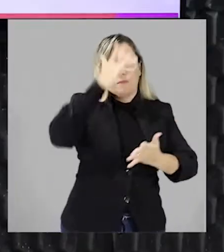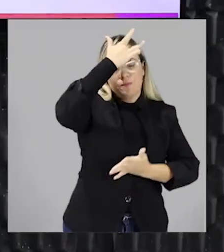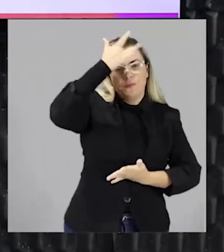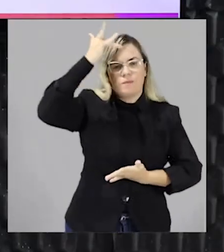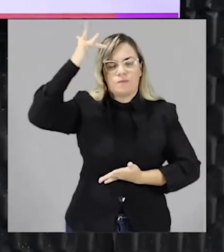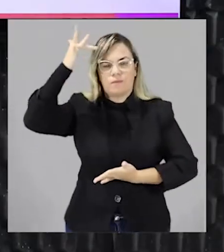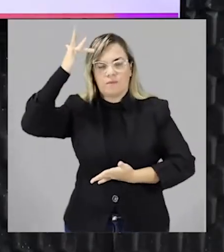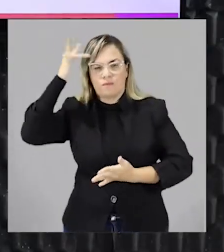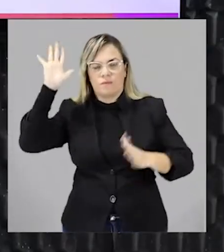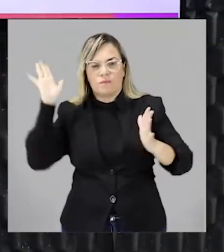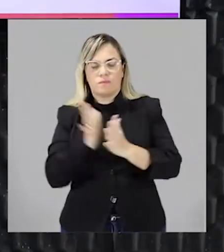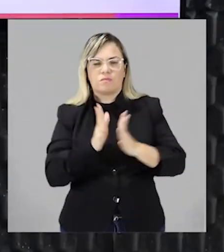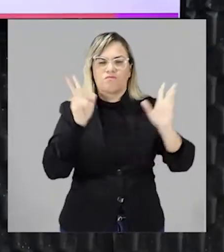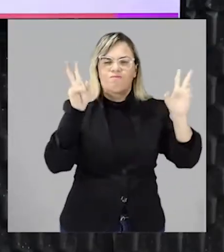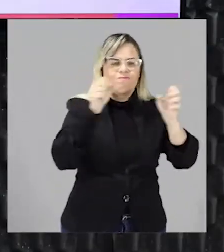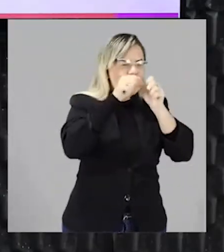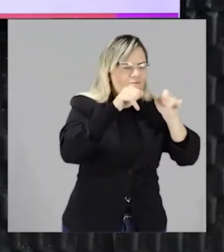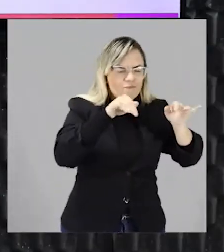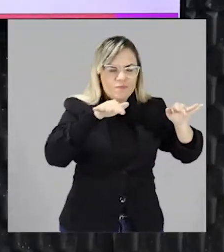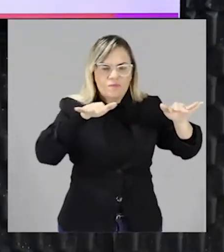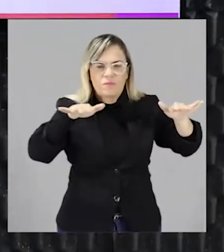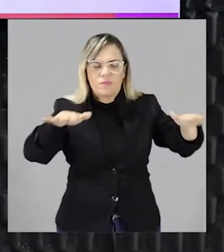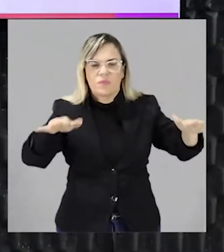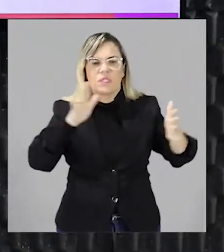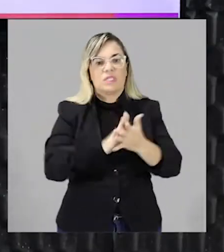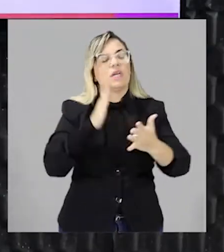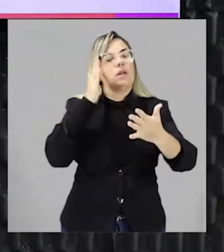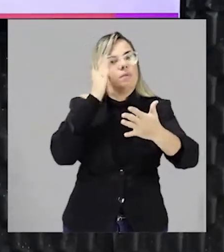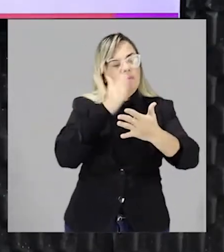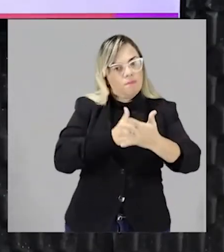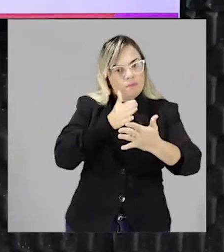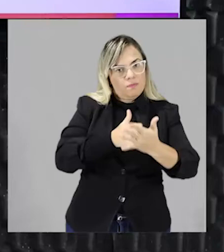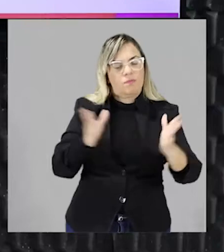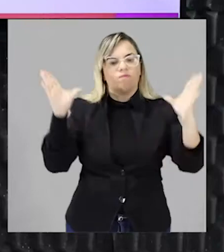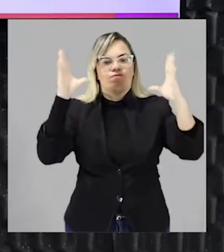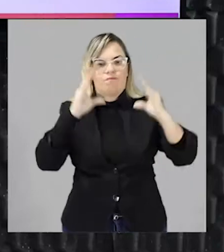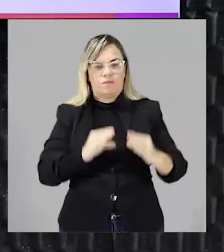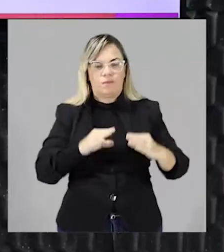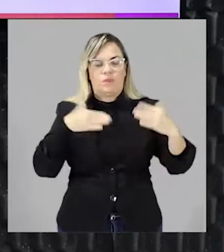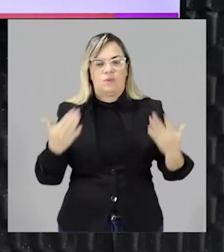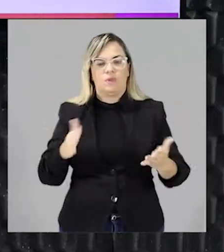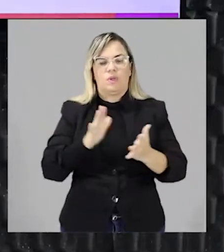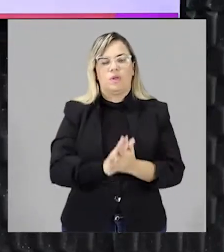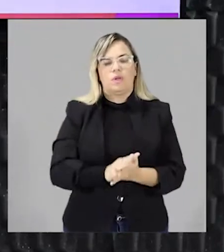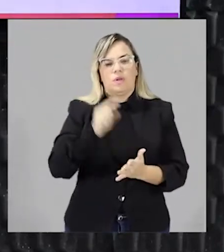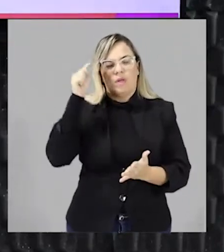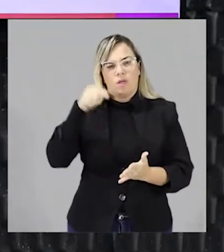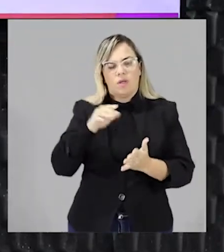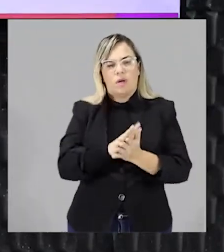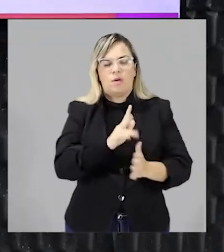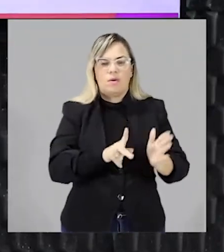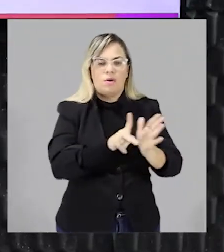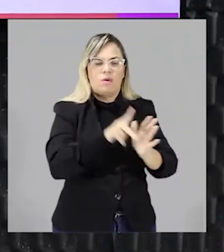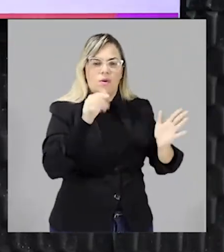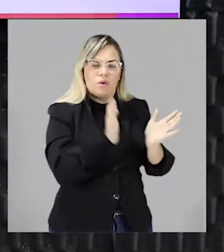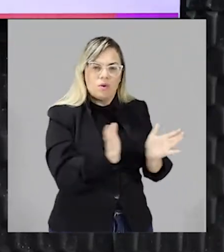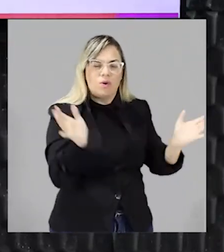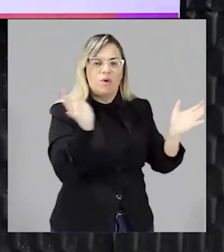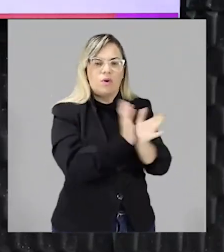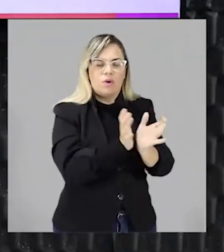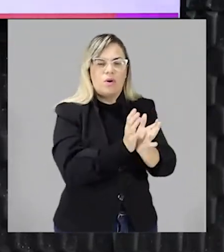mental é um tema bem amplo, você vai delimitar. Lembrando que aqui a própria banca já delimita um